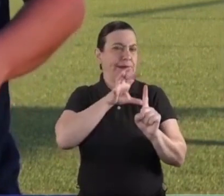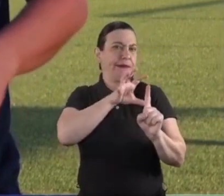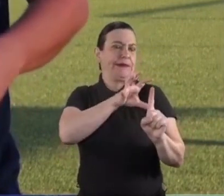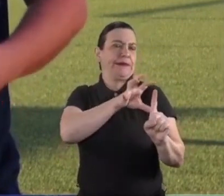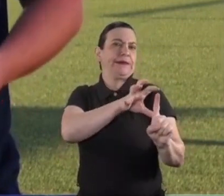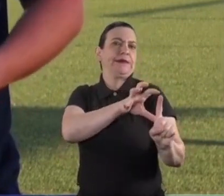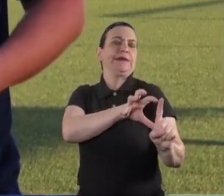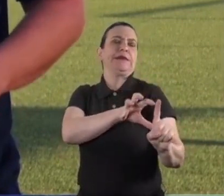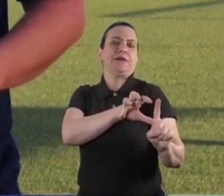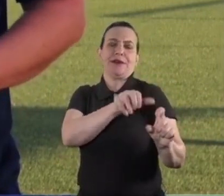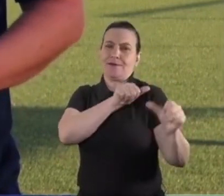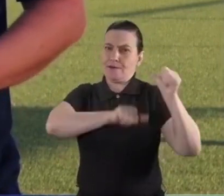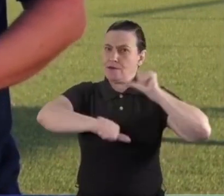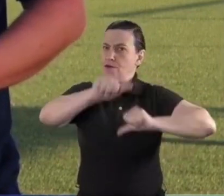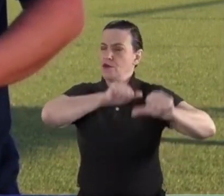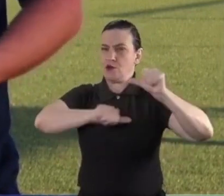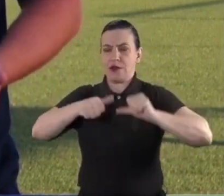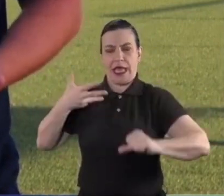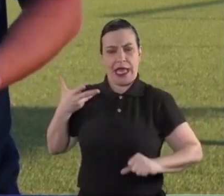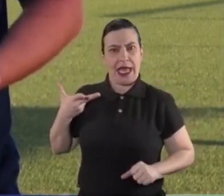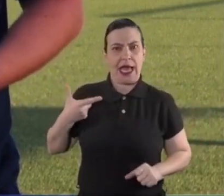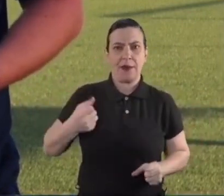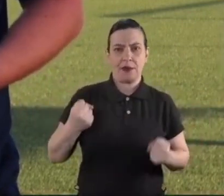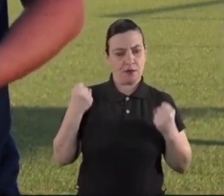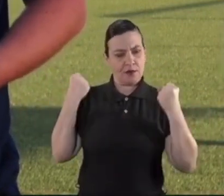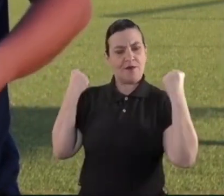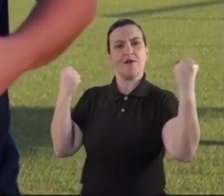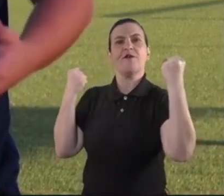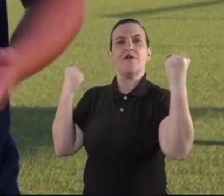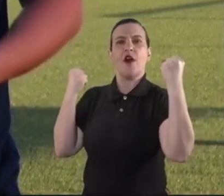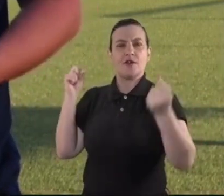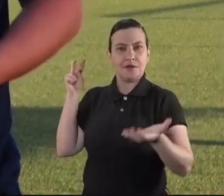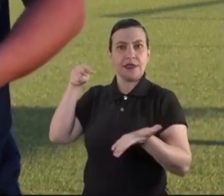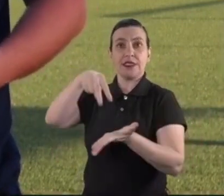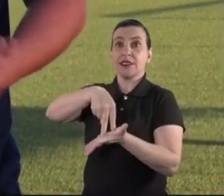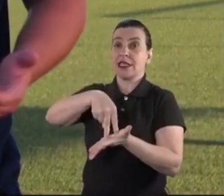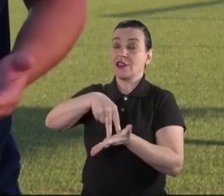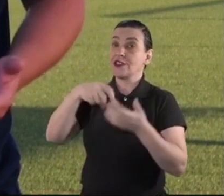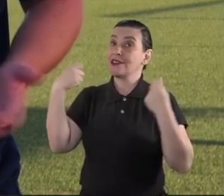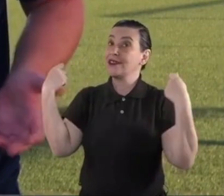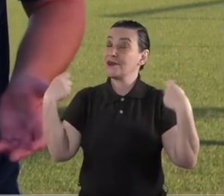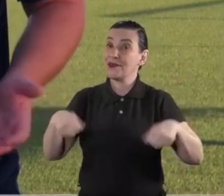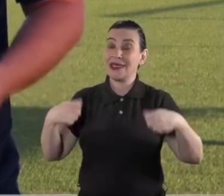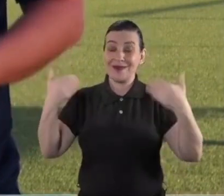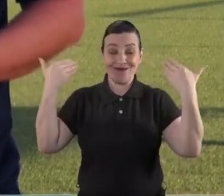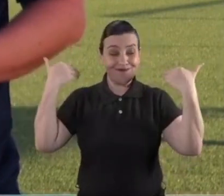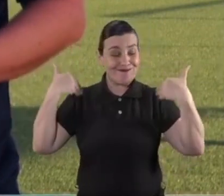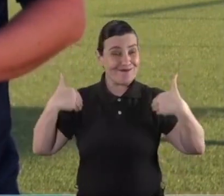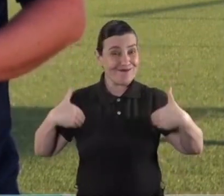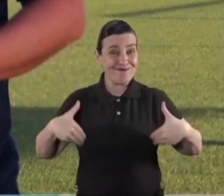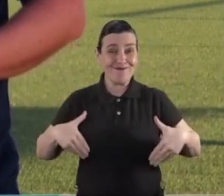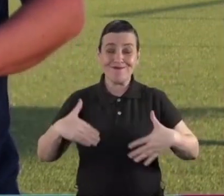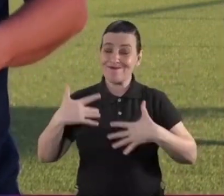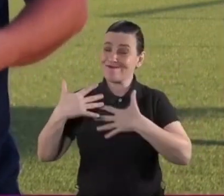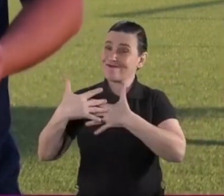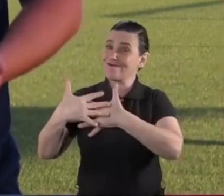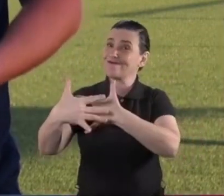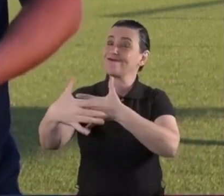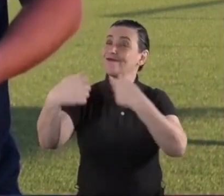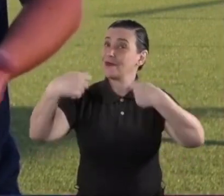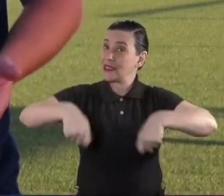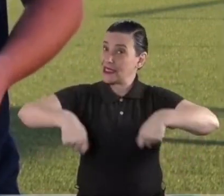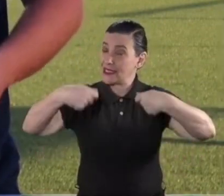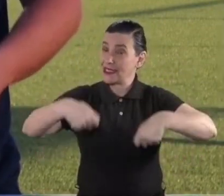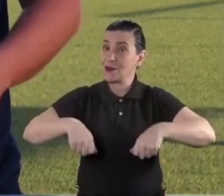para que busquem ser mais rápidos, fortes e resistentes. E eles precisam estar no melhor da forma durante toda a carreira. Isso